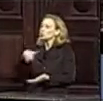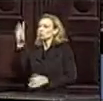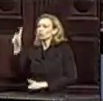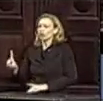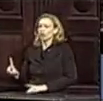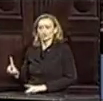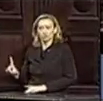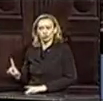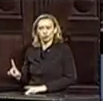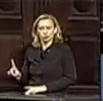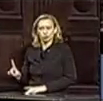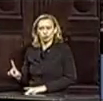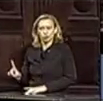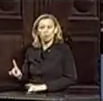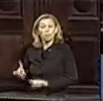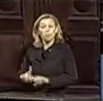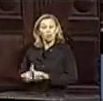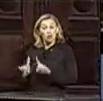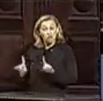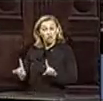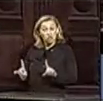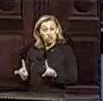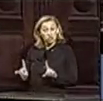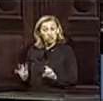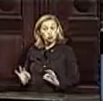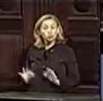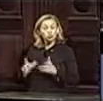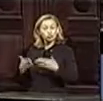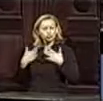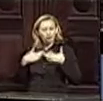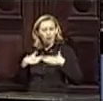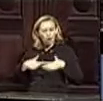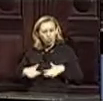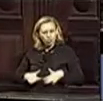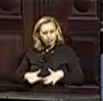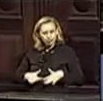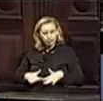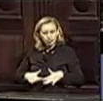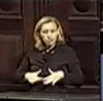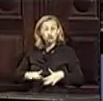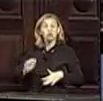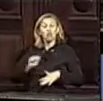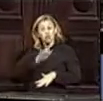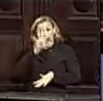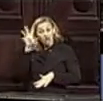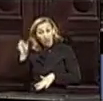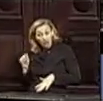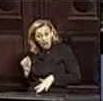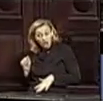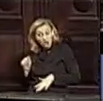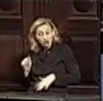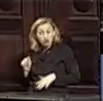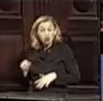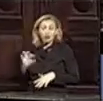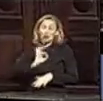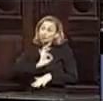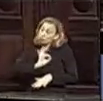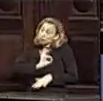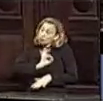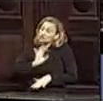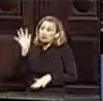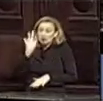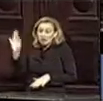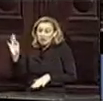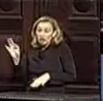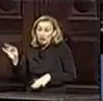constitucionais, mas tudo de uma forma articulada. É claro que cabe à Polícia Federal também a questão da lavagem